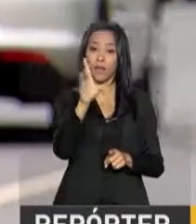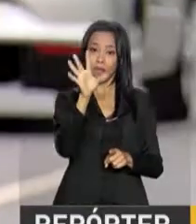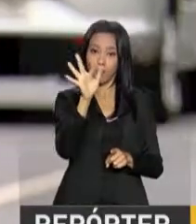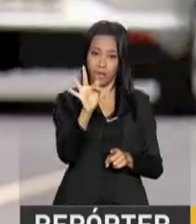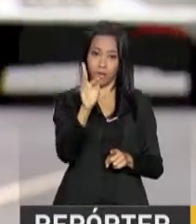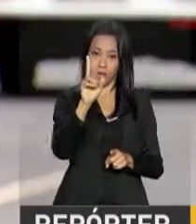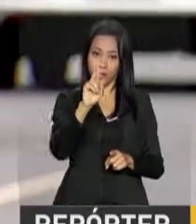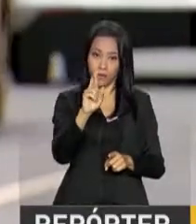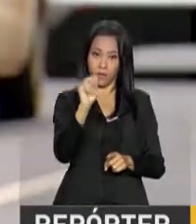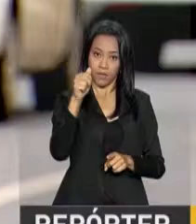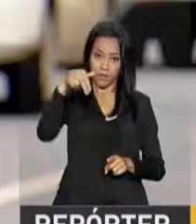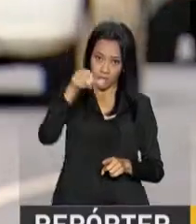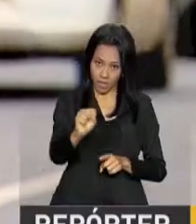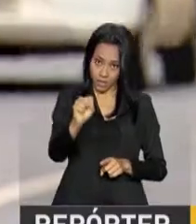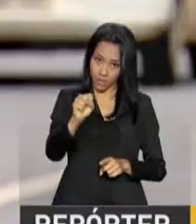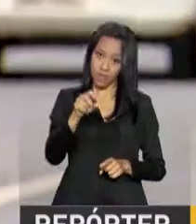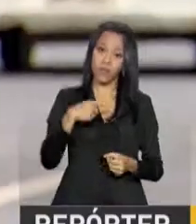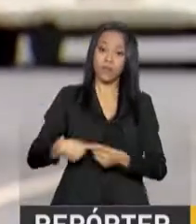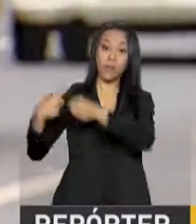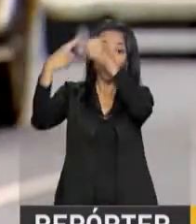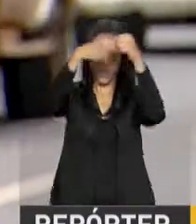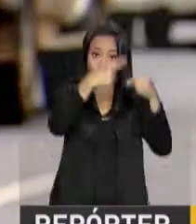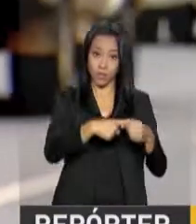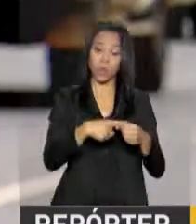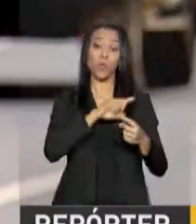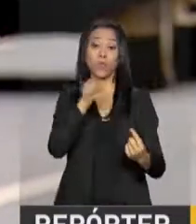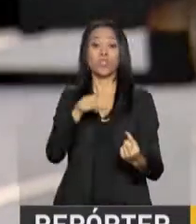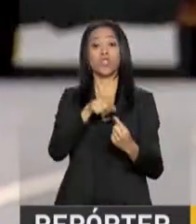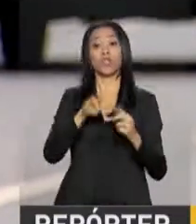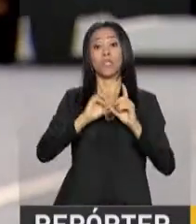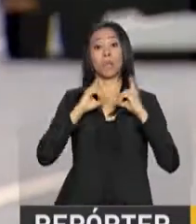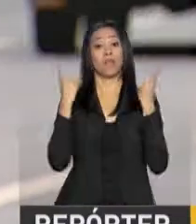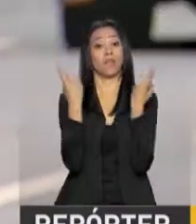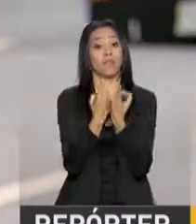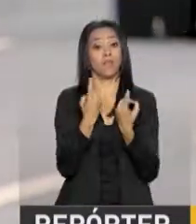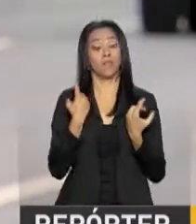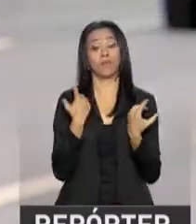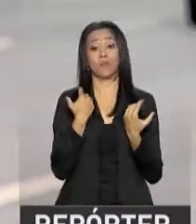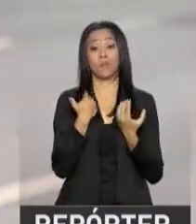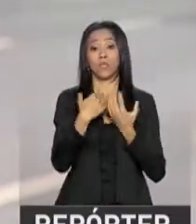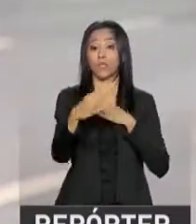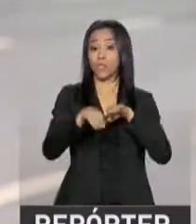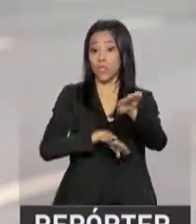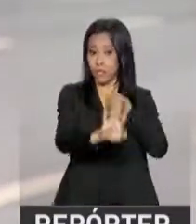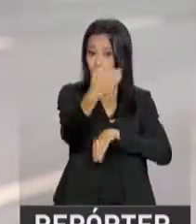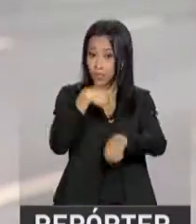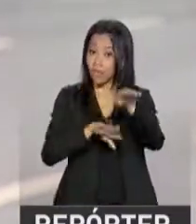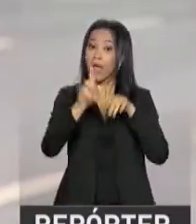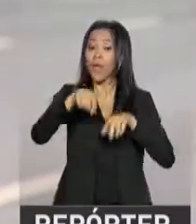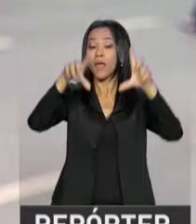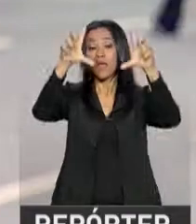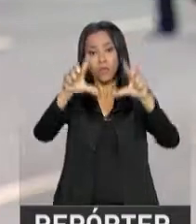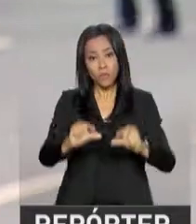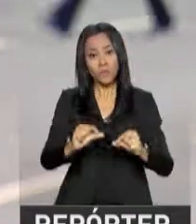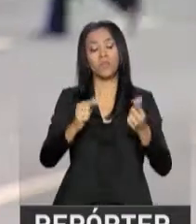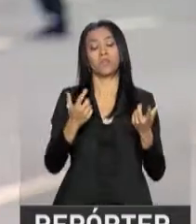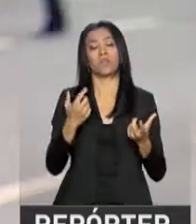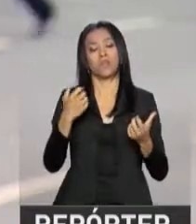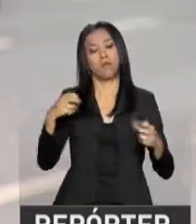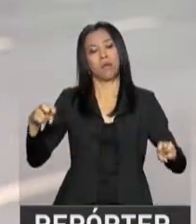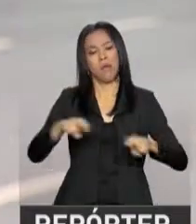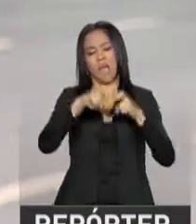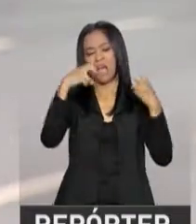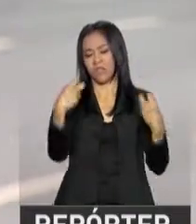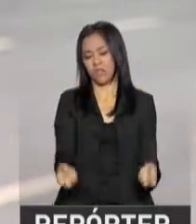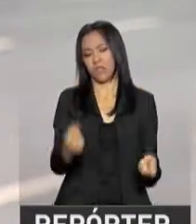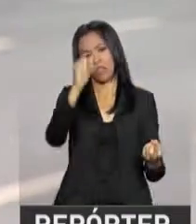nacional de trânsito é reduzir em 50% o número de acidentes no país em um futuro próximo mas para